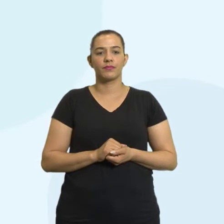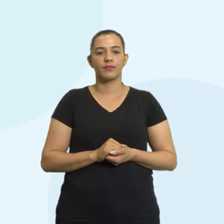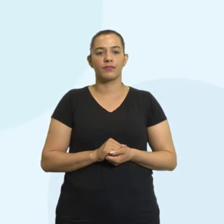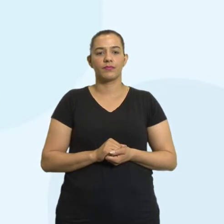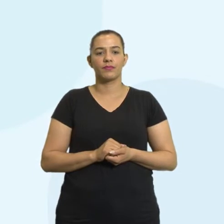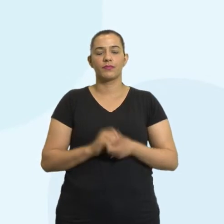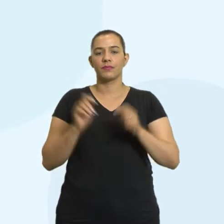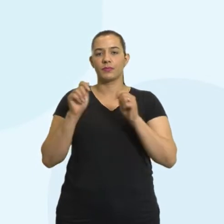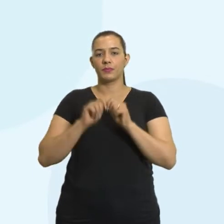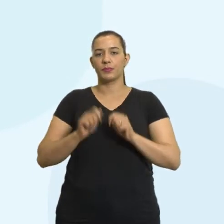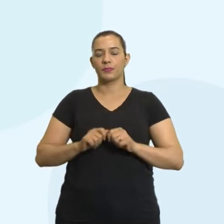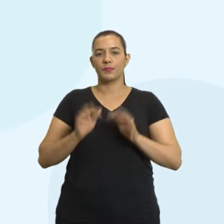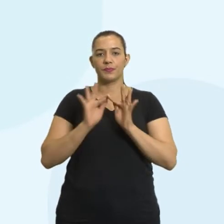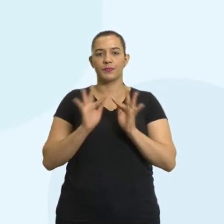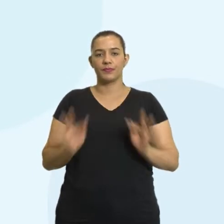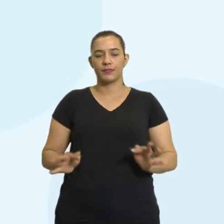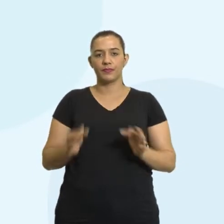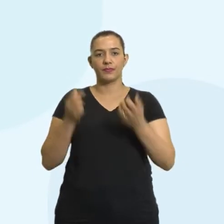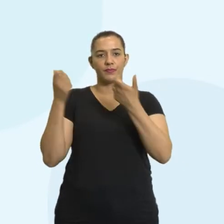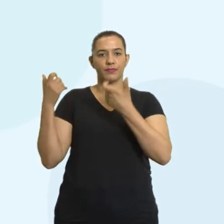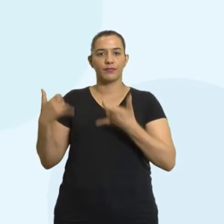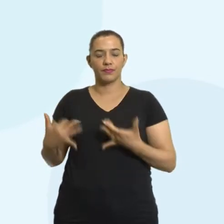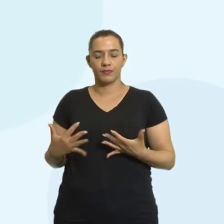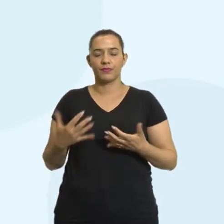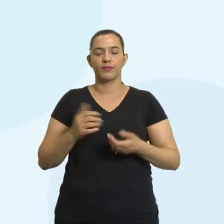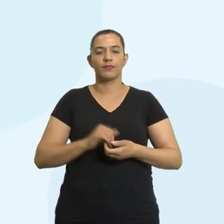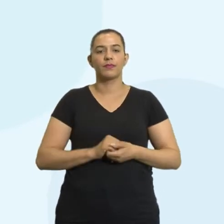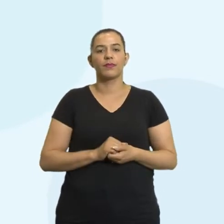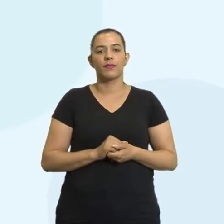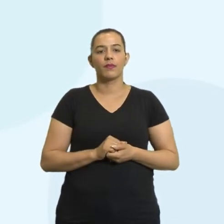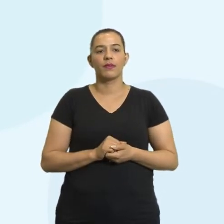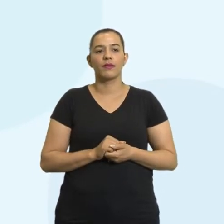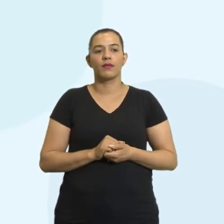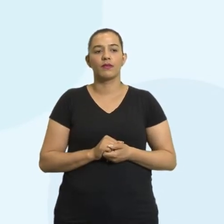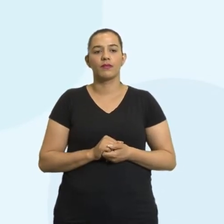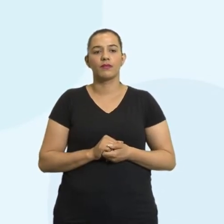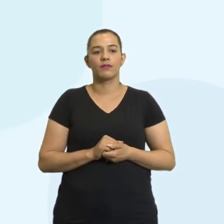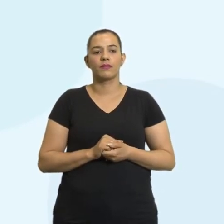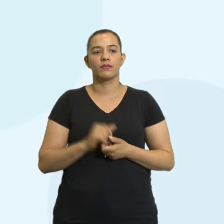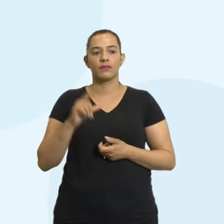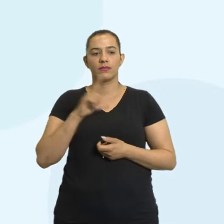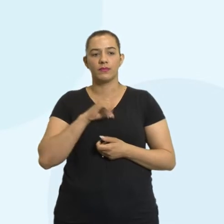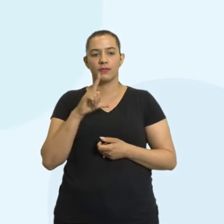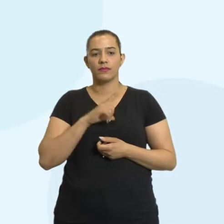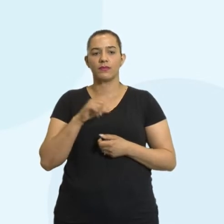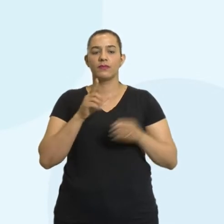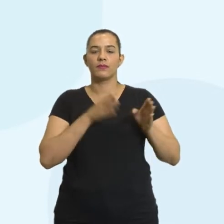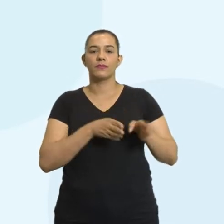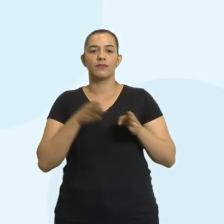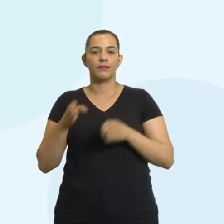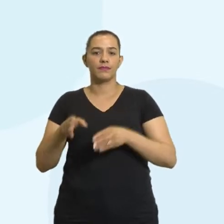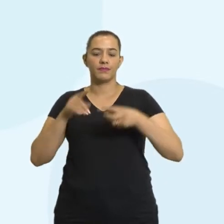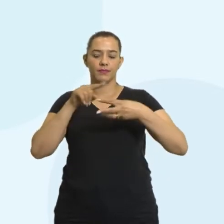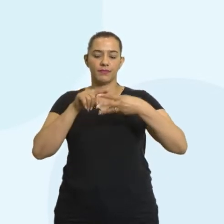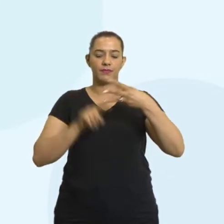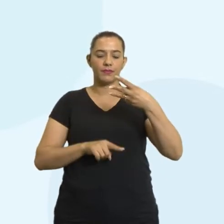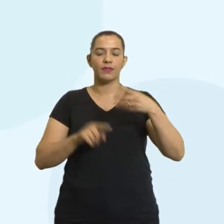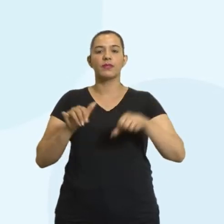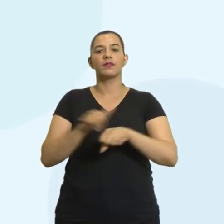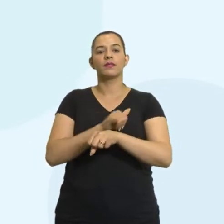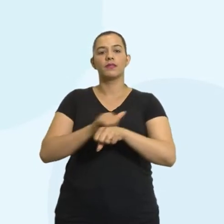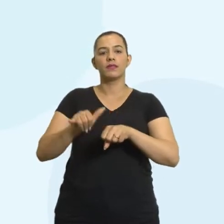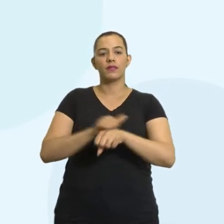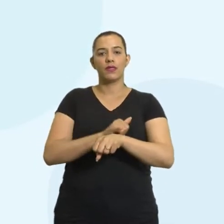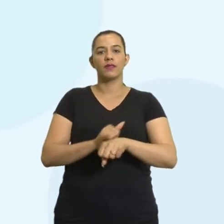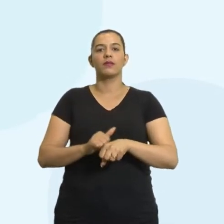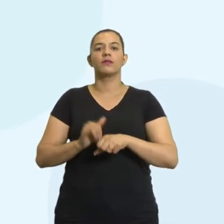em síntese, digamos assim, né? Existem aí 3 momentos, né? 3 estratégias, 3 contextos